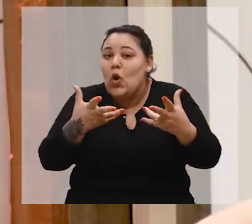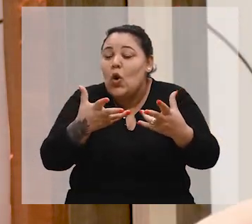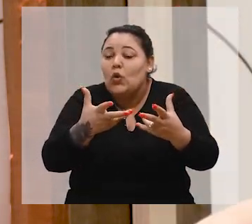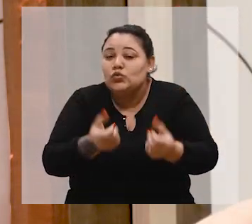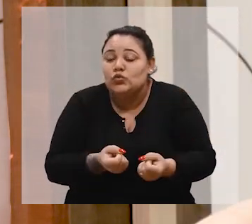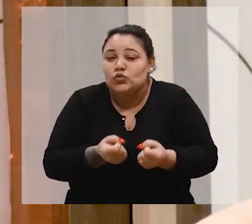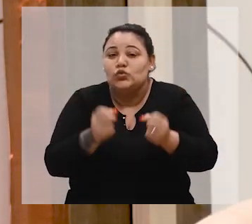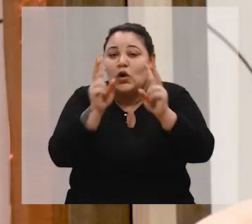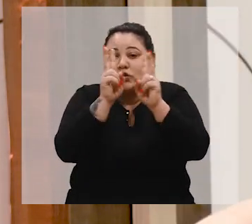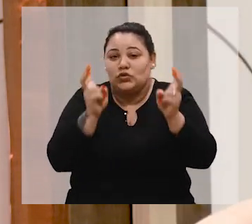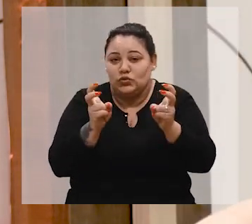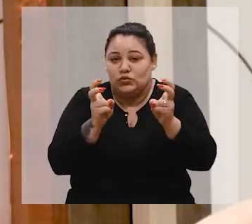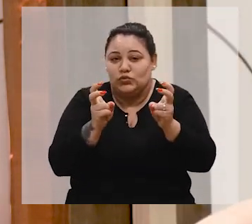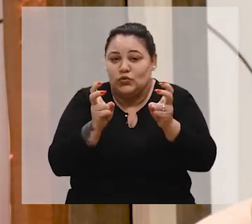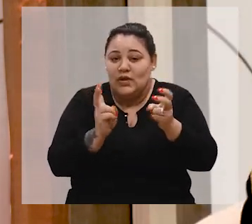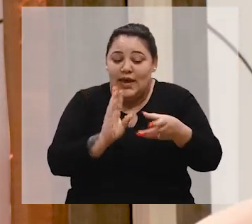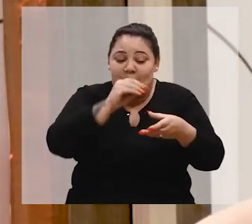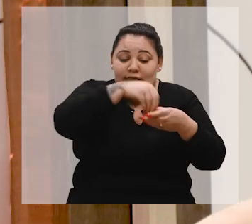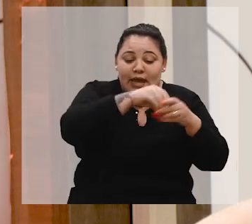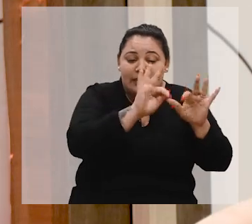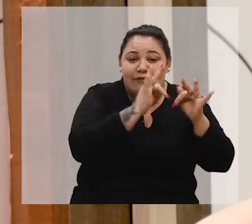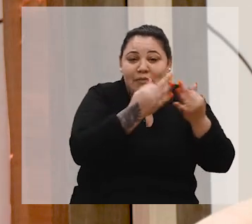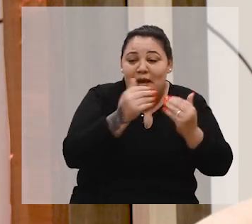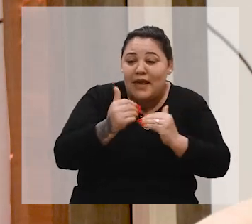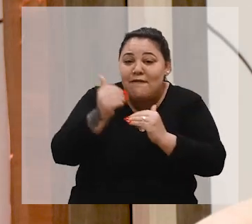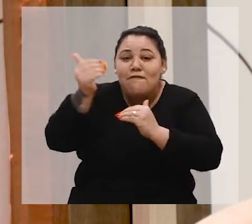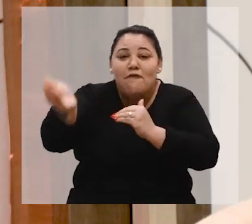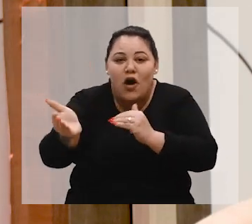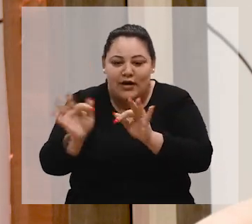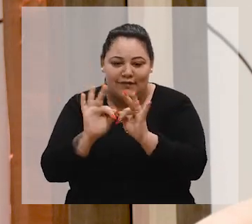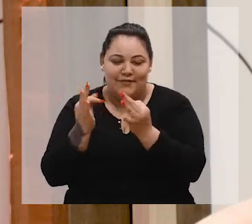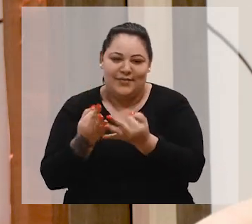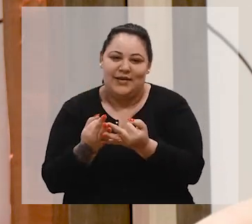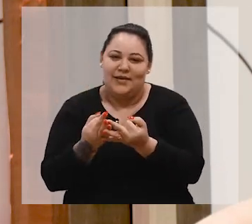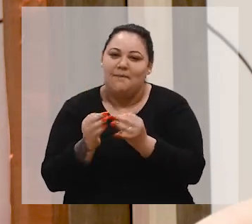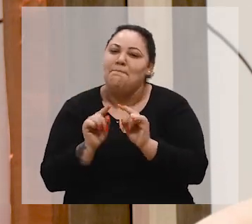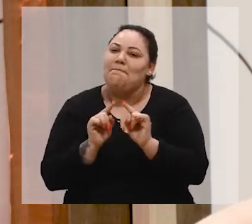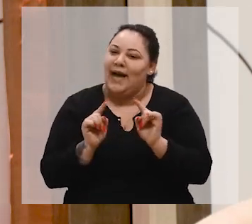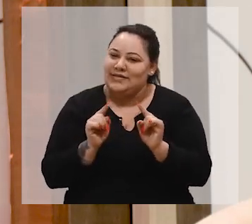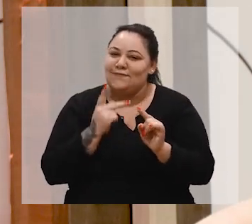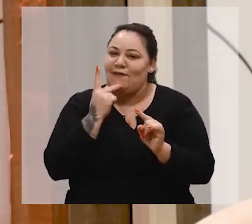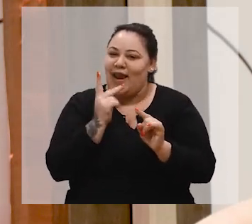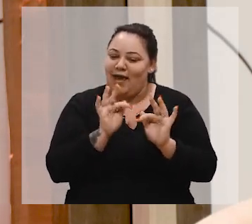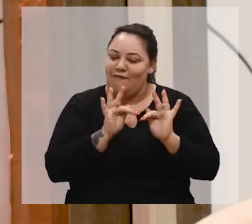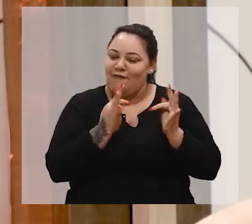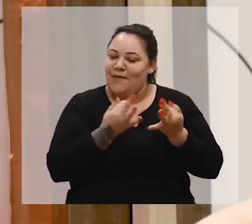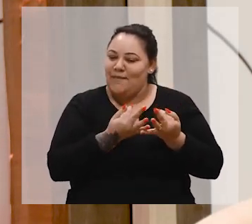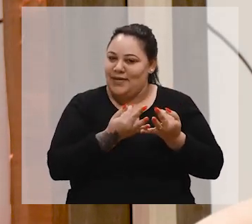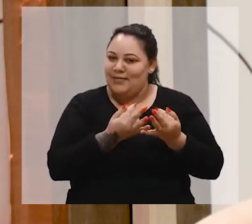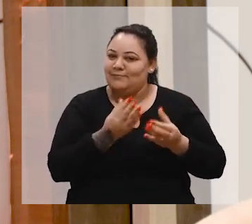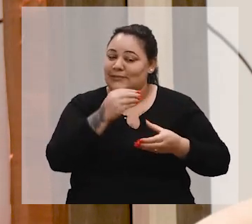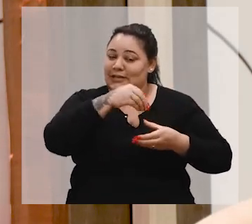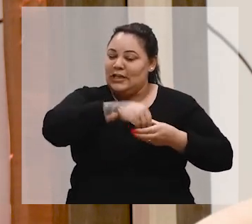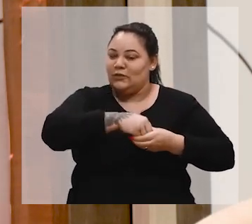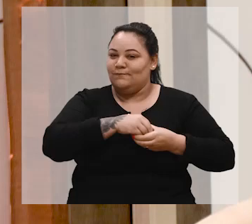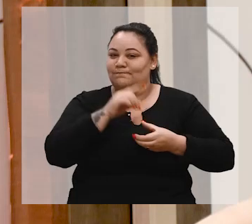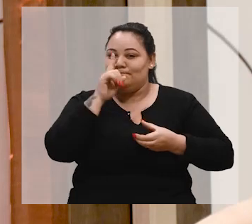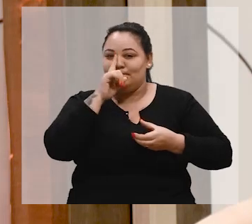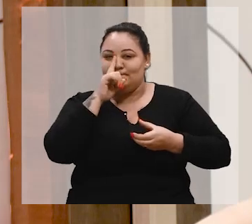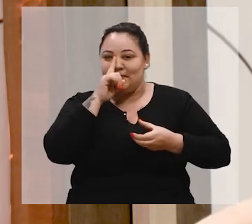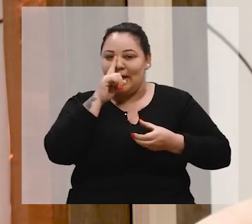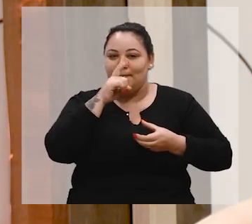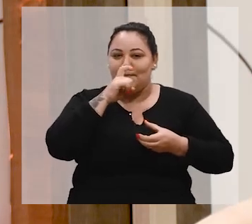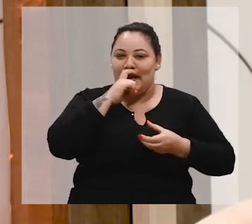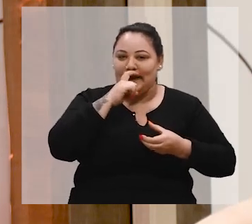o intrafamiliar como o extrafamiliar. E falar do intrafamiliar é muito delicado, porque a gente está aí falando de